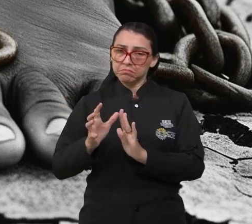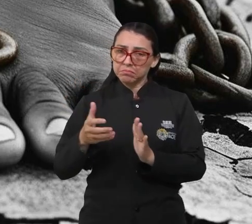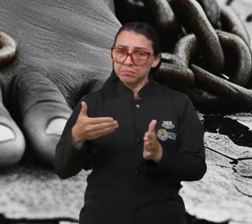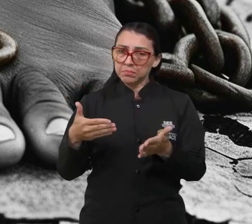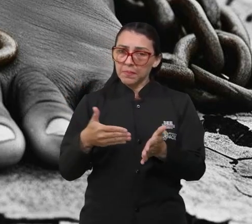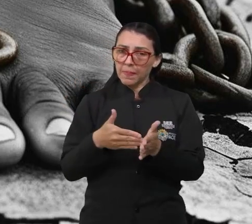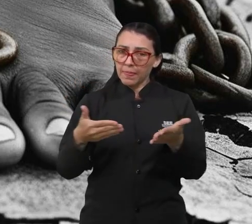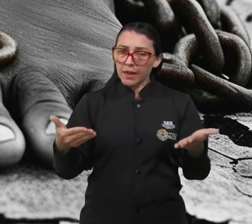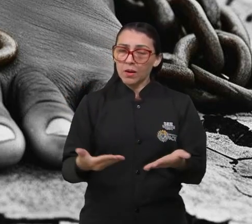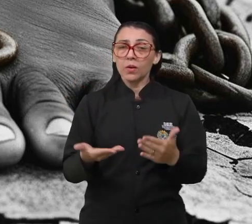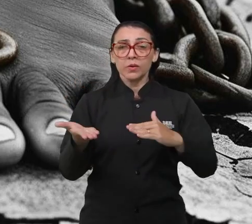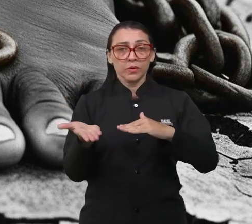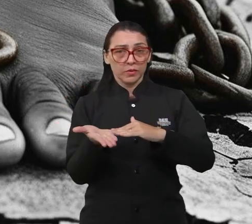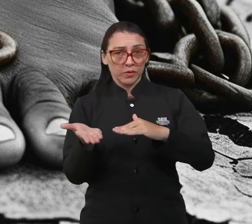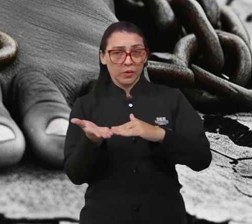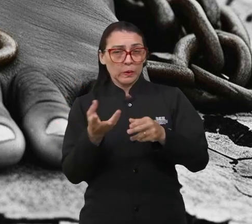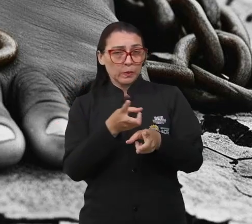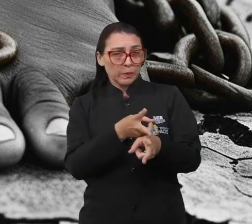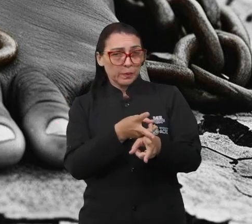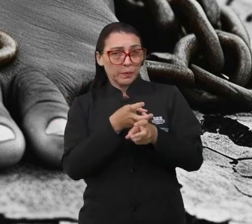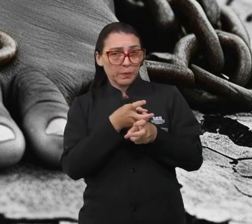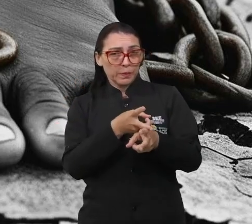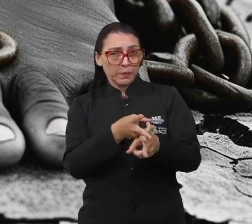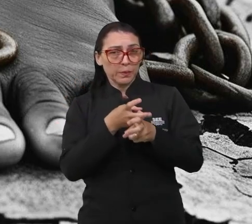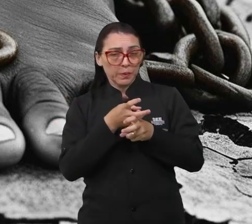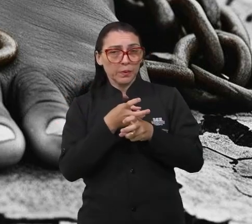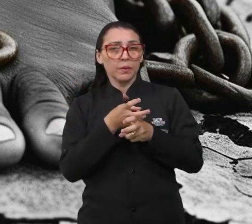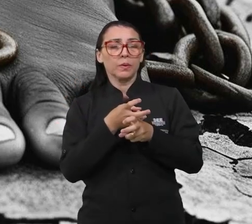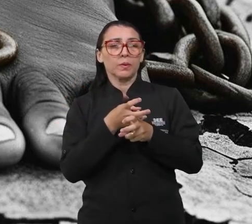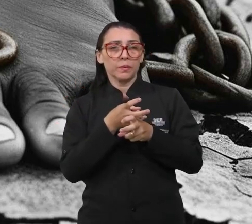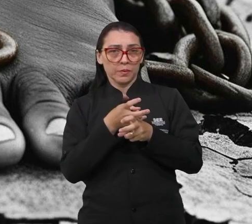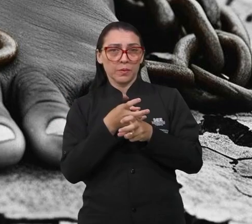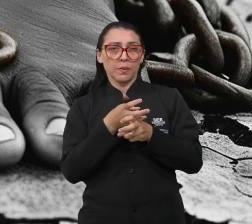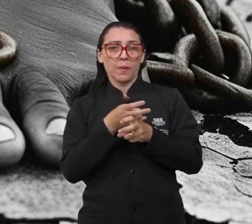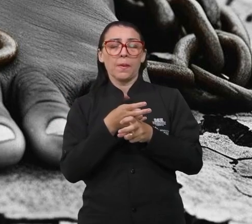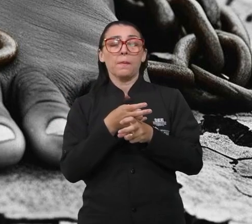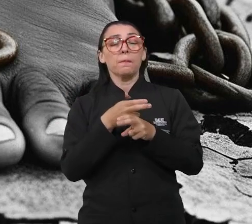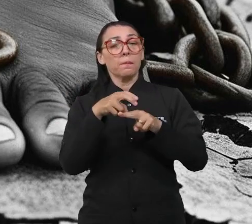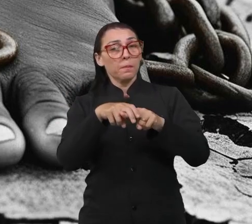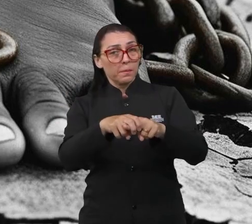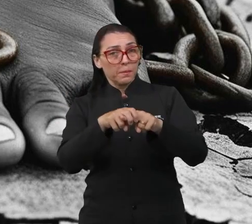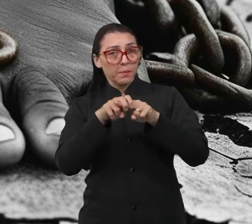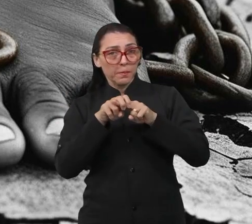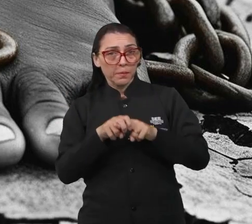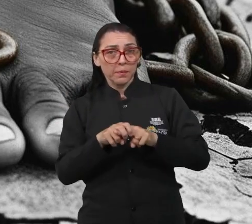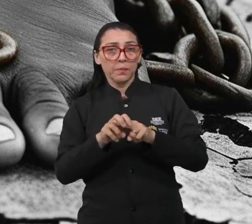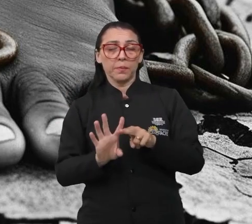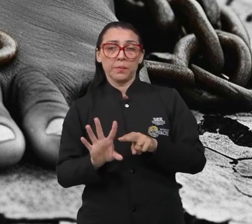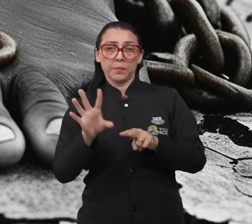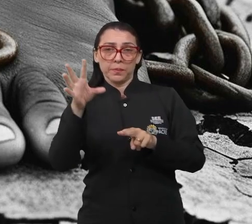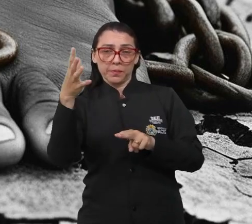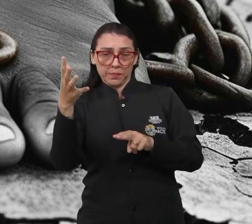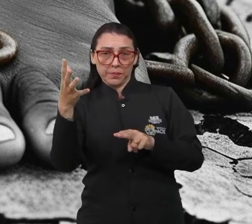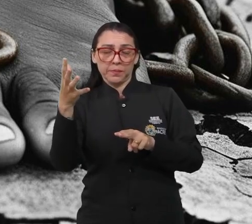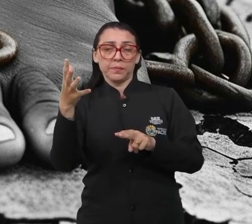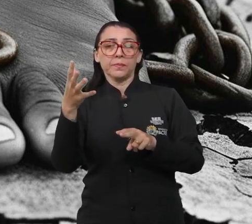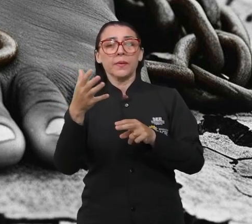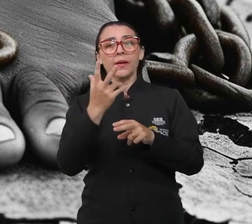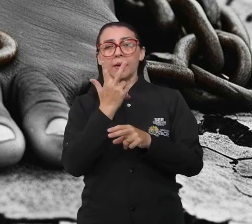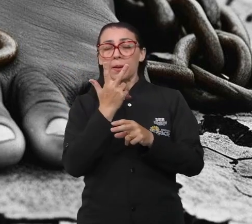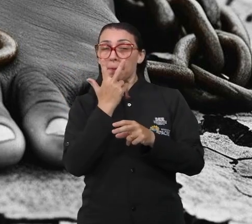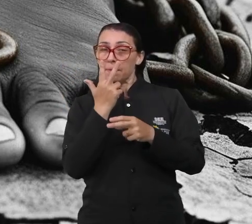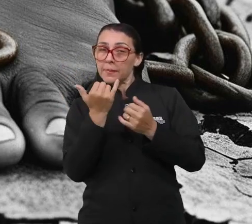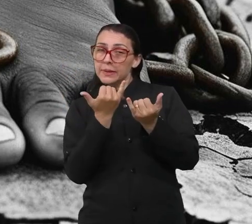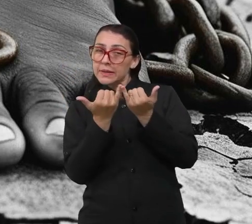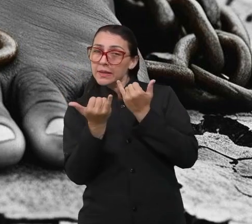situações contemporâneas de exploração extrema, por isso que a gente chama aí de situações análogas à escravidão,